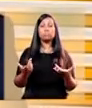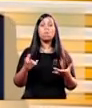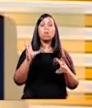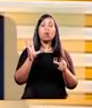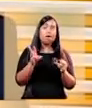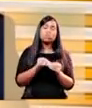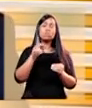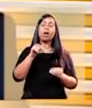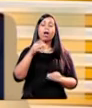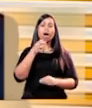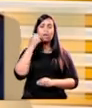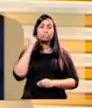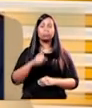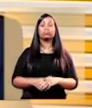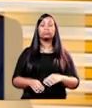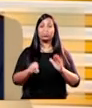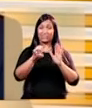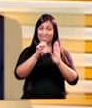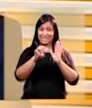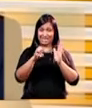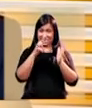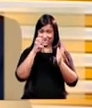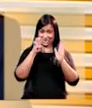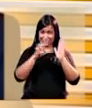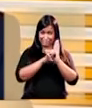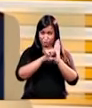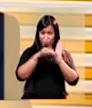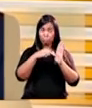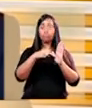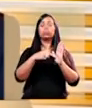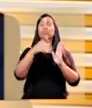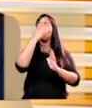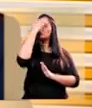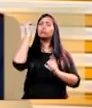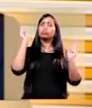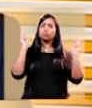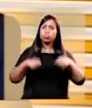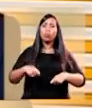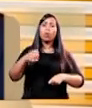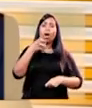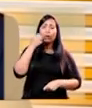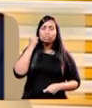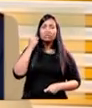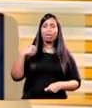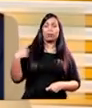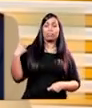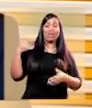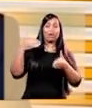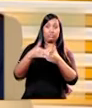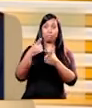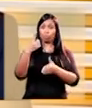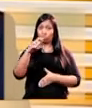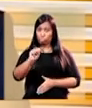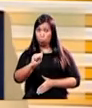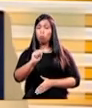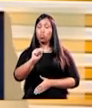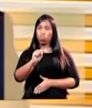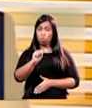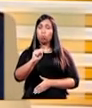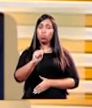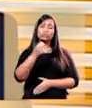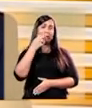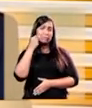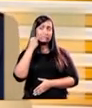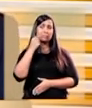resumo, isso que é adoção. Para o Estatuto da Criança e do Adolescente, as pessoas podem adotar até os 18 anos. No Código